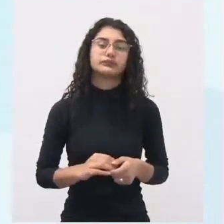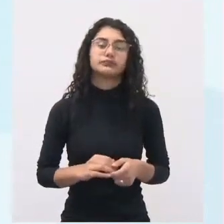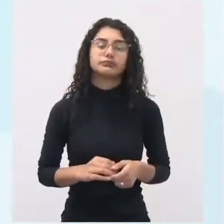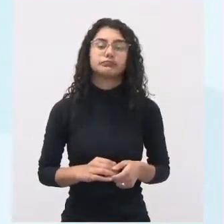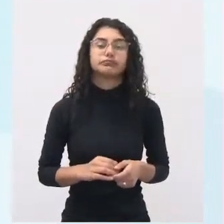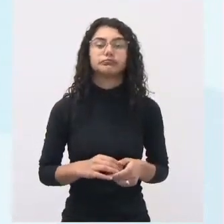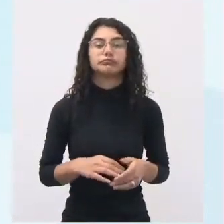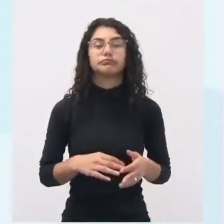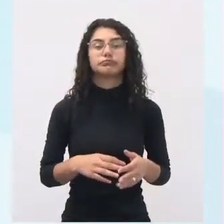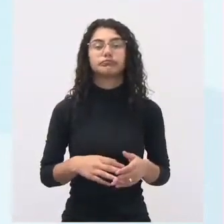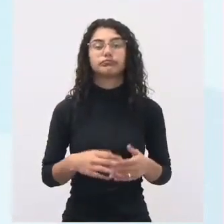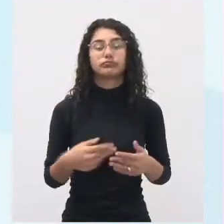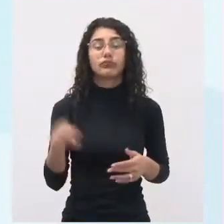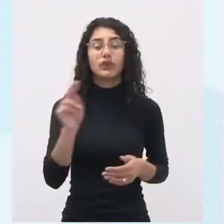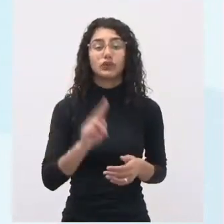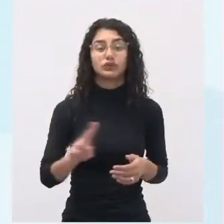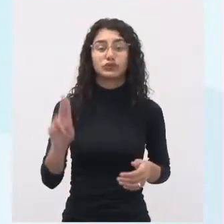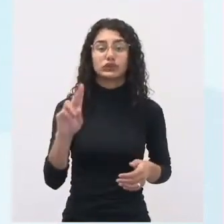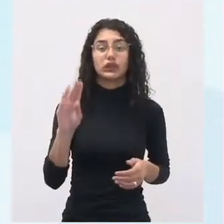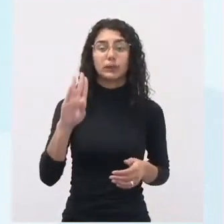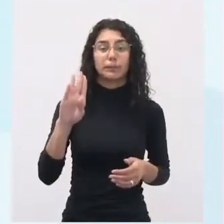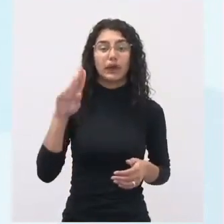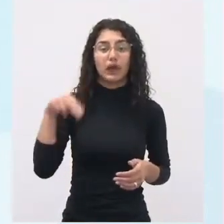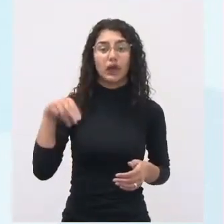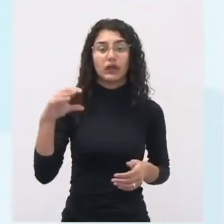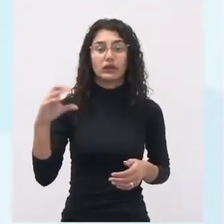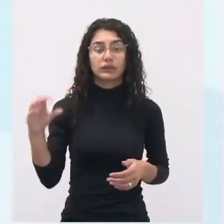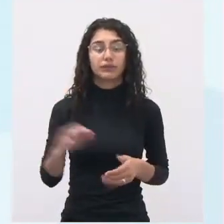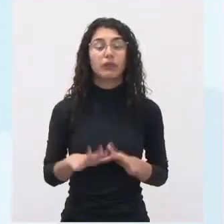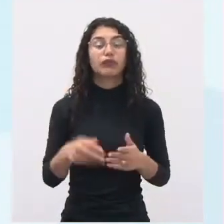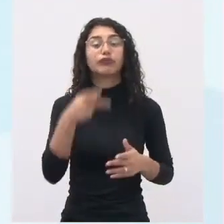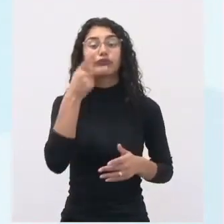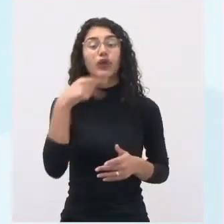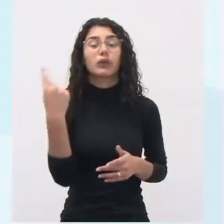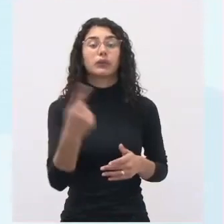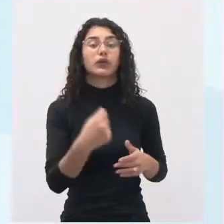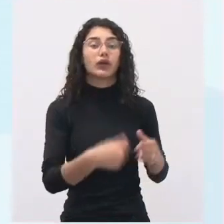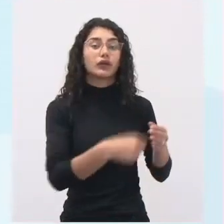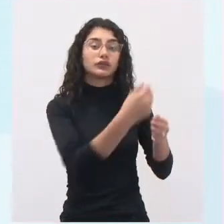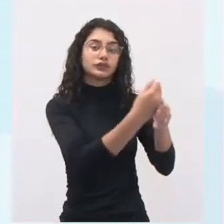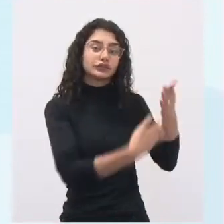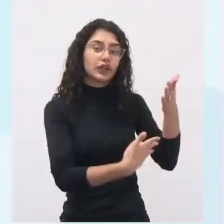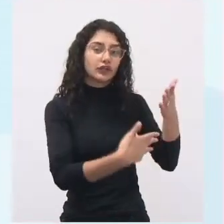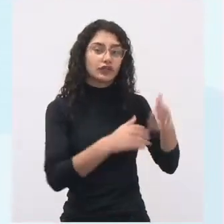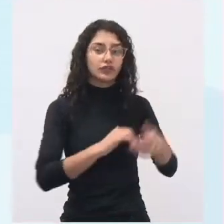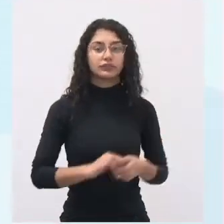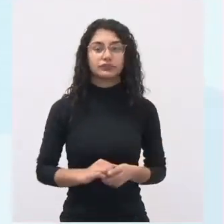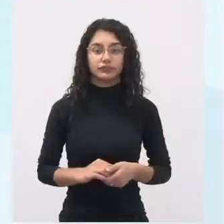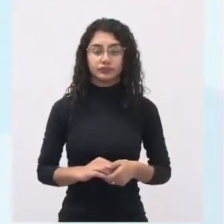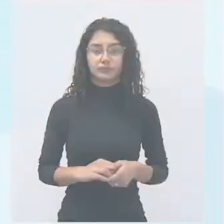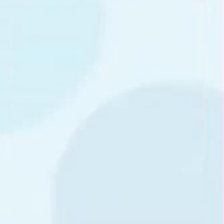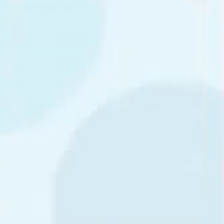levando em consideração aí a BNCC. Então diz para nós aí no chat, bora participar.